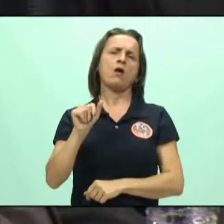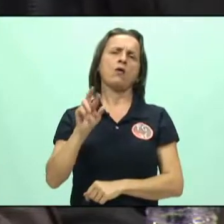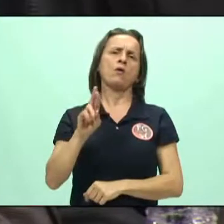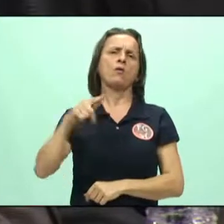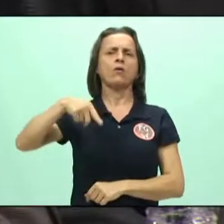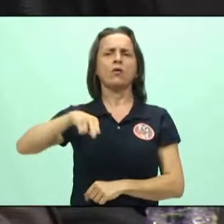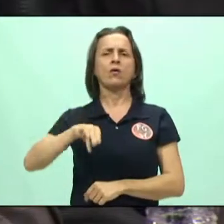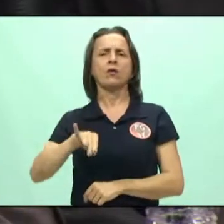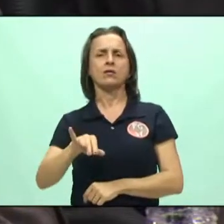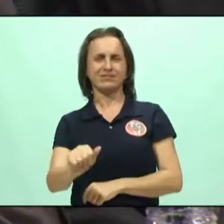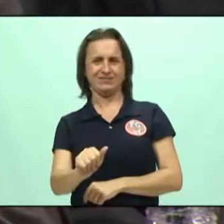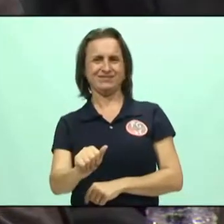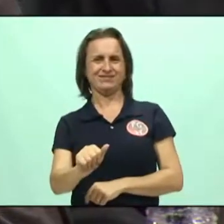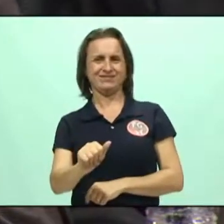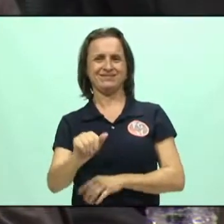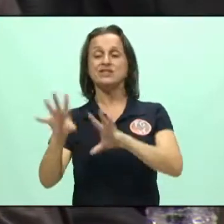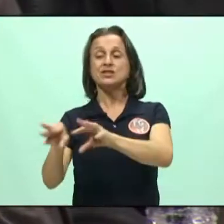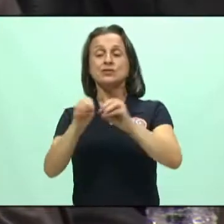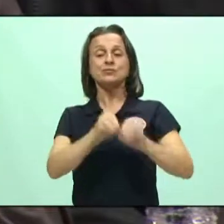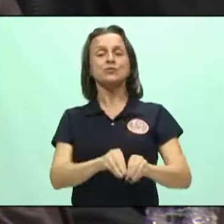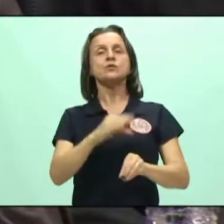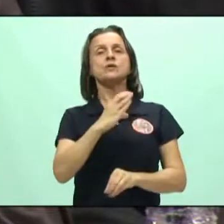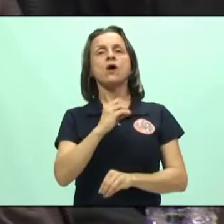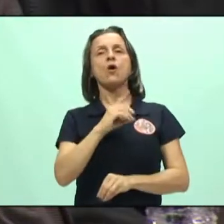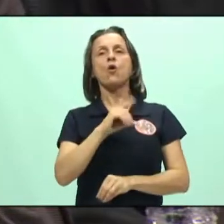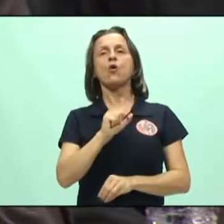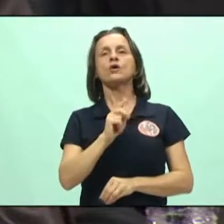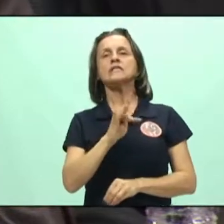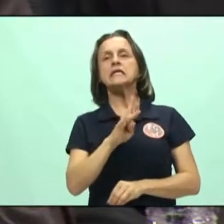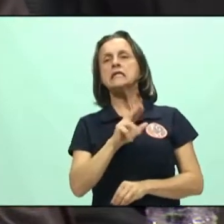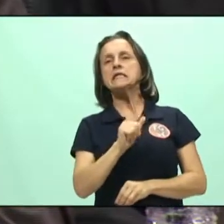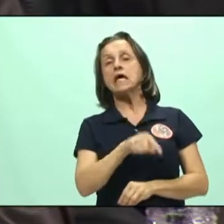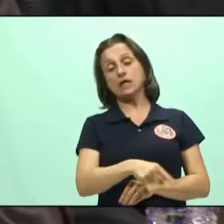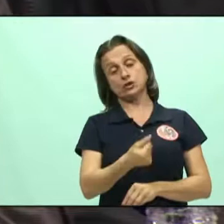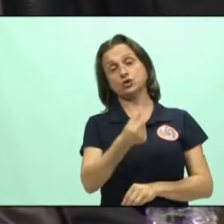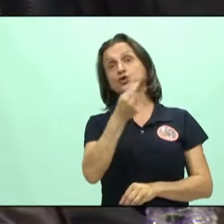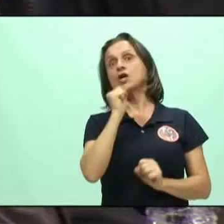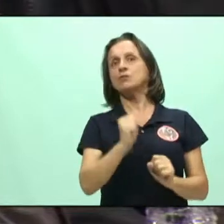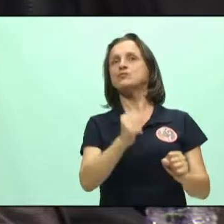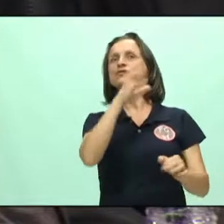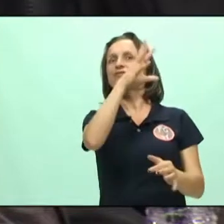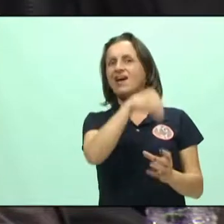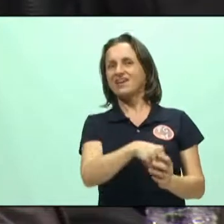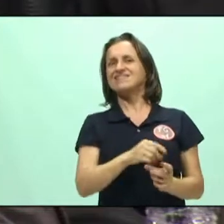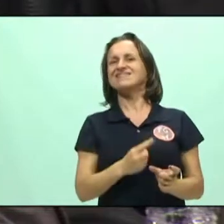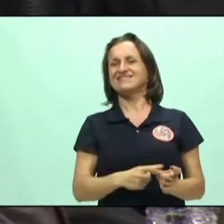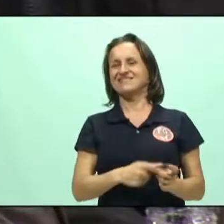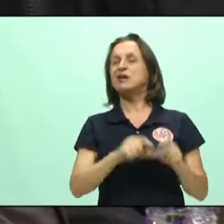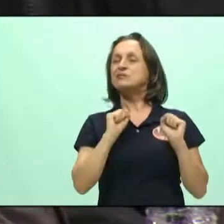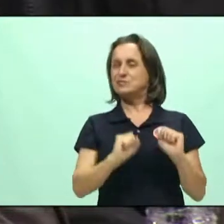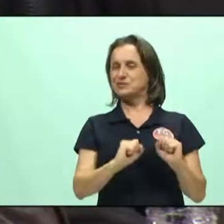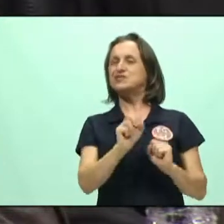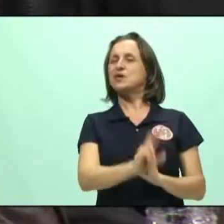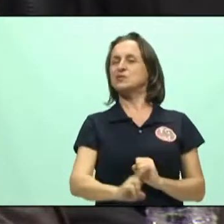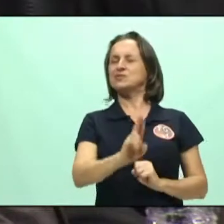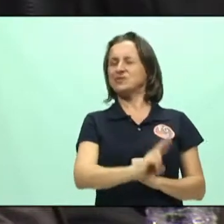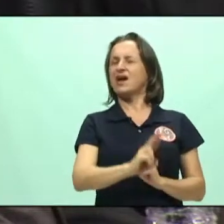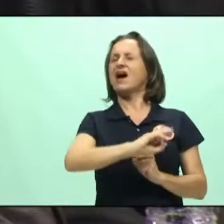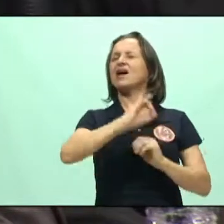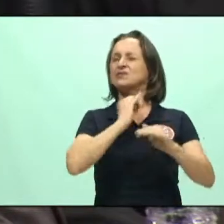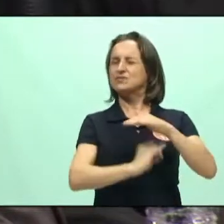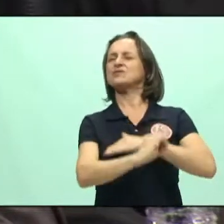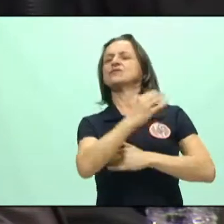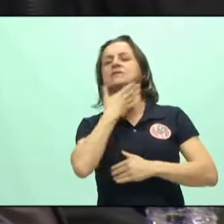e coloca codetran para cuidar do nosso estacionamento esse dinheiro teria ficado na cidade poderia ser reinvestido